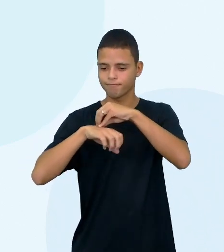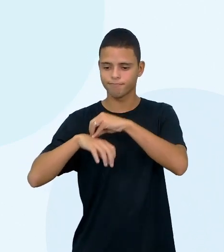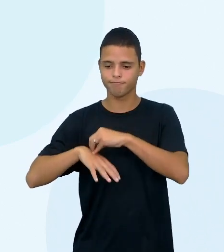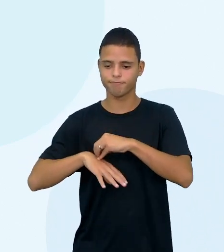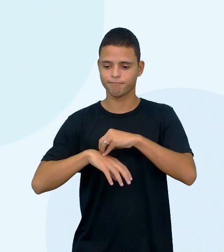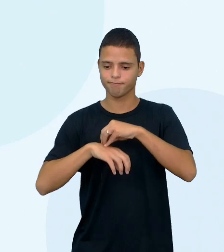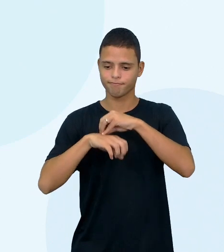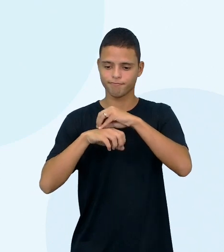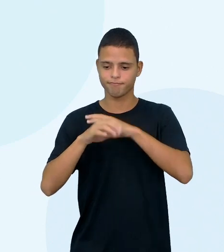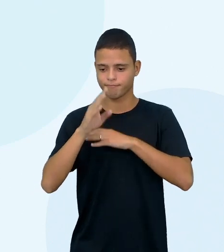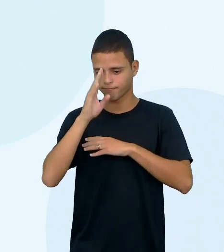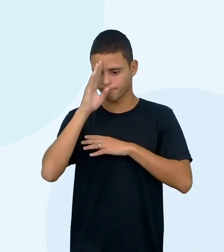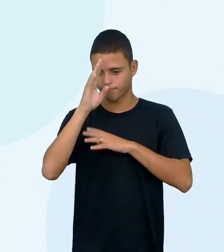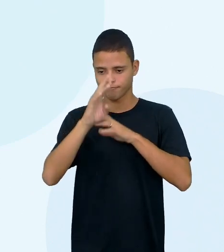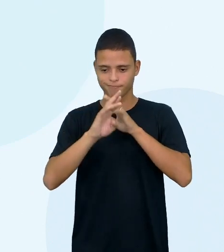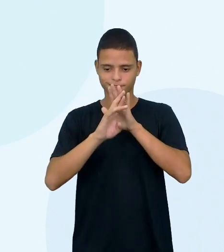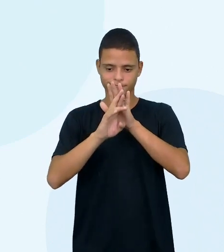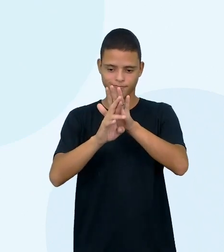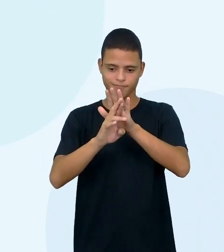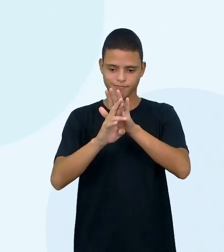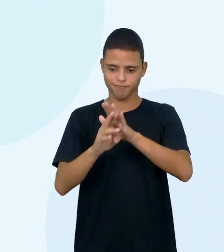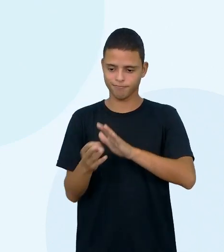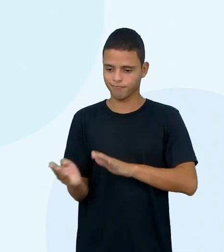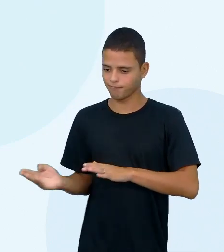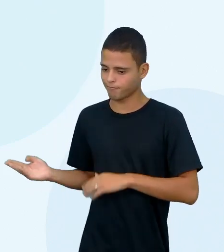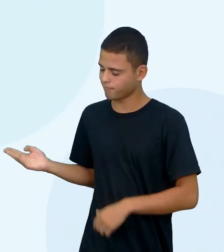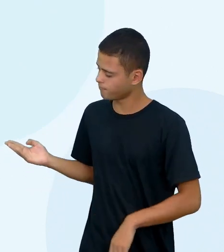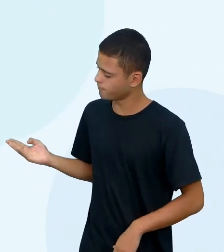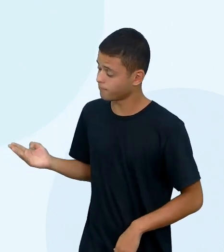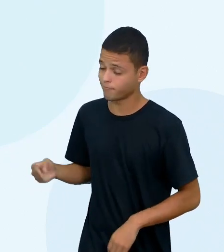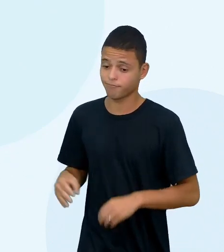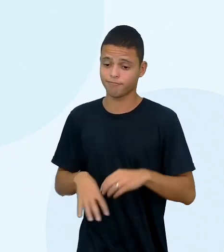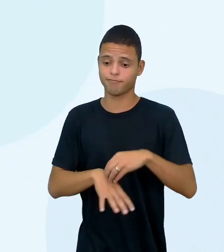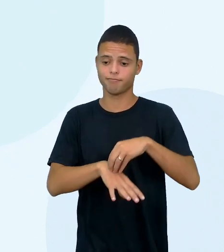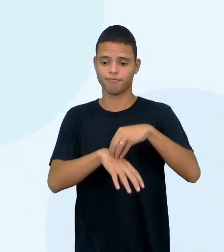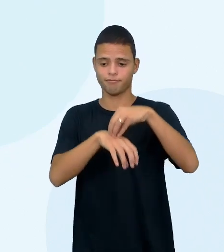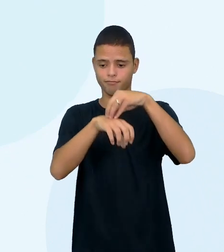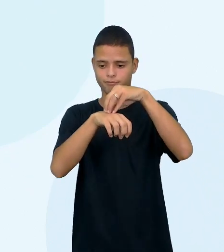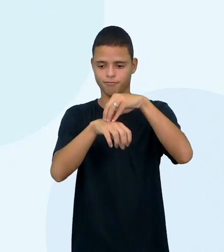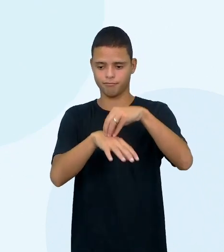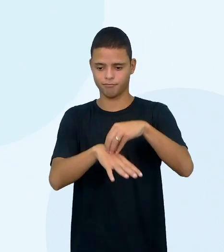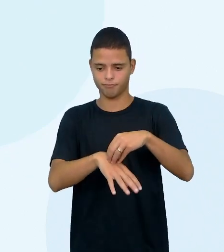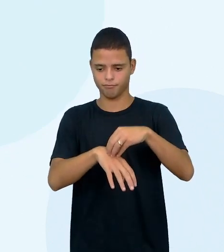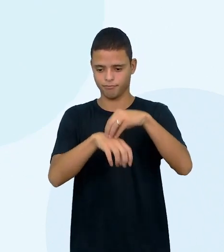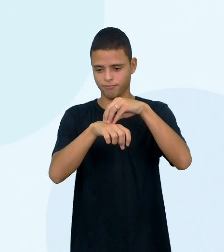são os principais representantes que exercem, né, que fazem esse